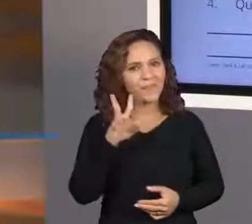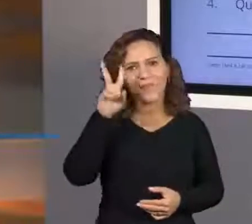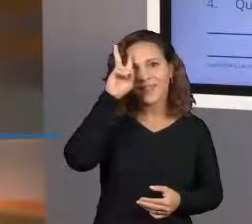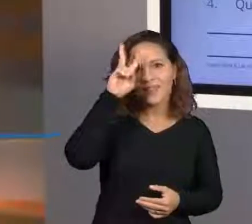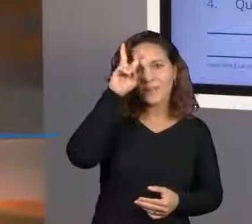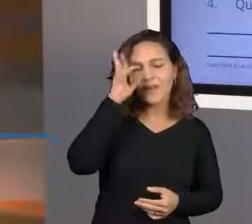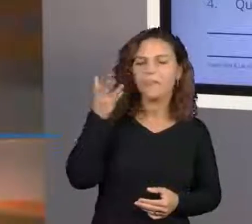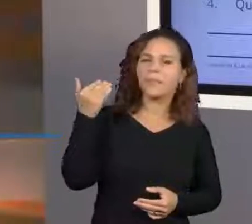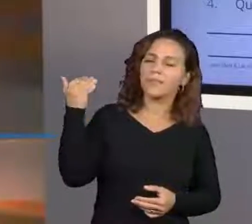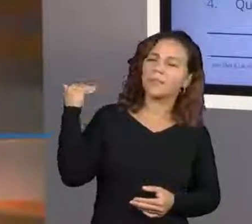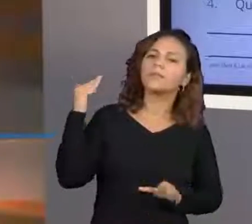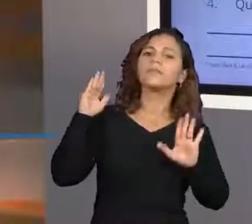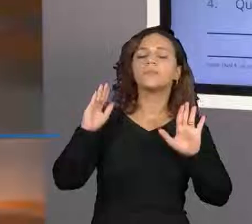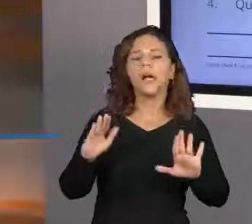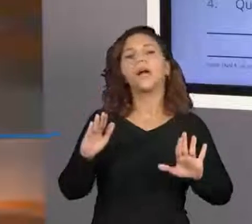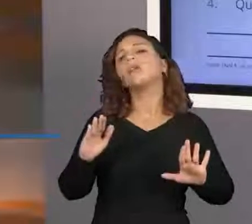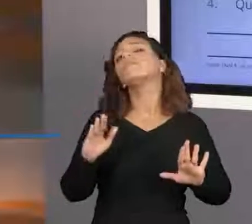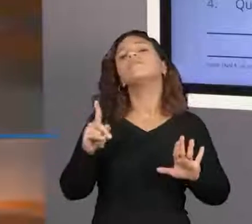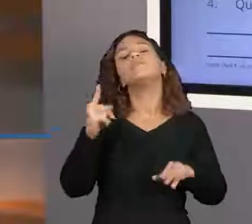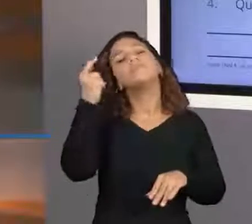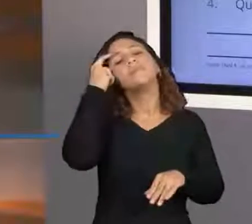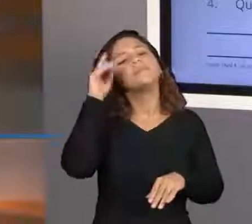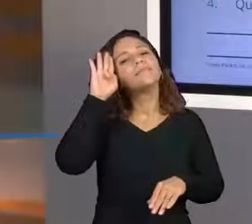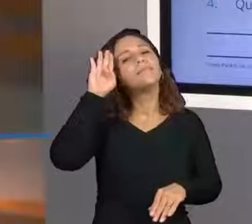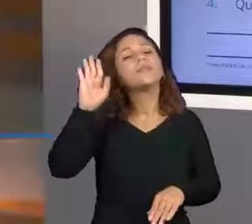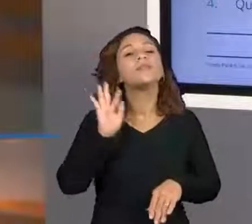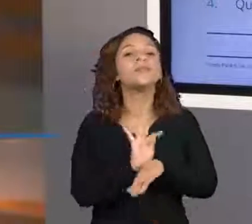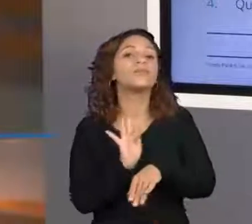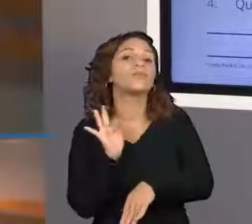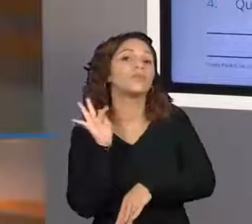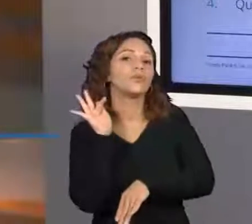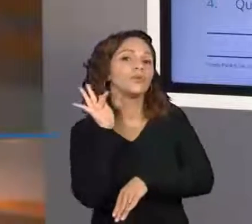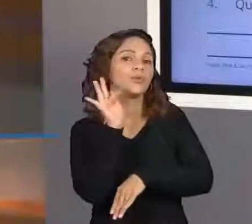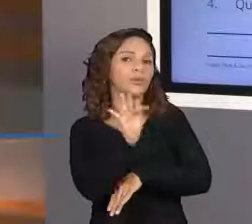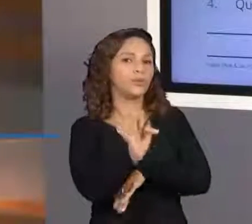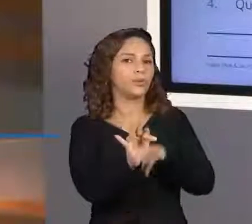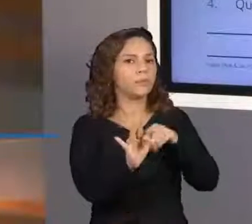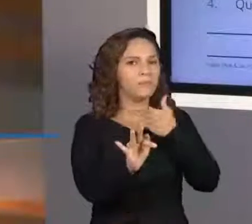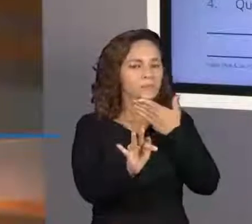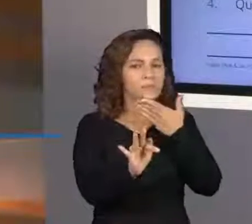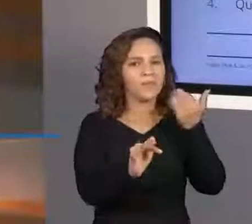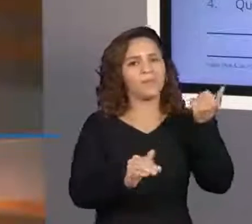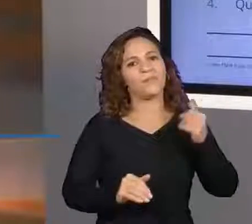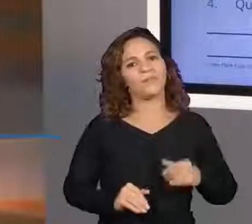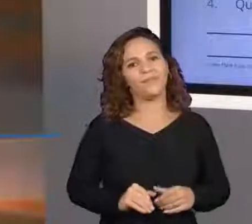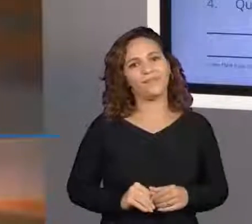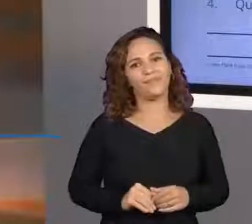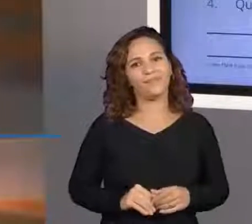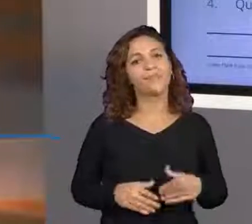nosso passado, mas sempre pensar que o futuro que nos espera tem que ser muito melhor. Então,